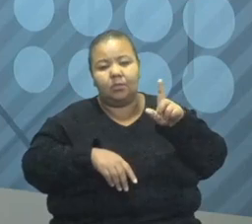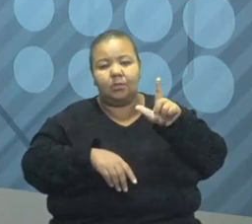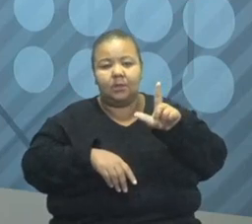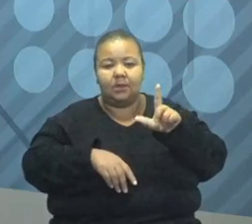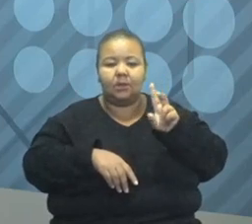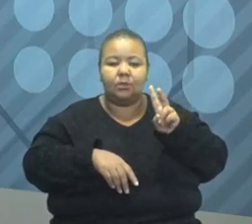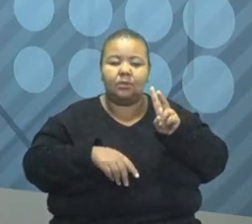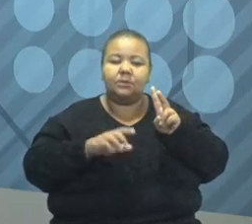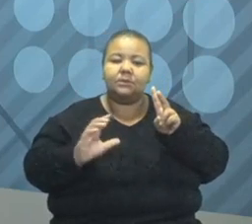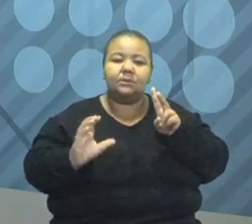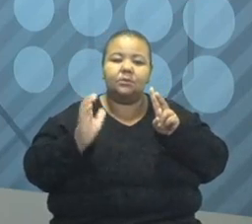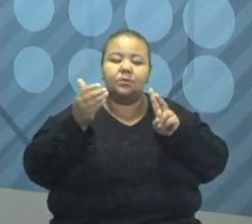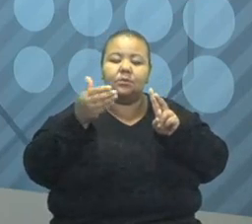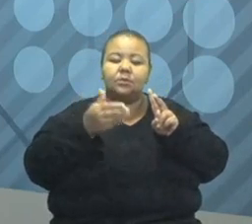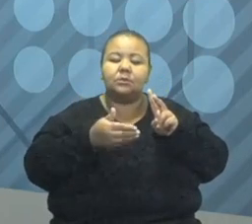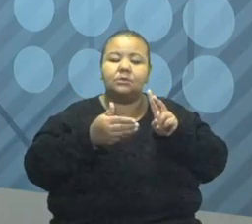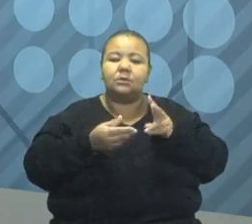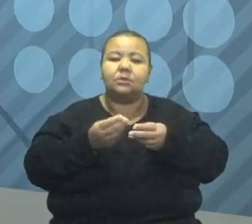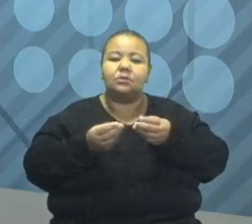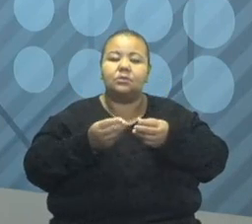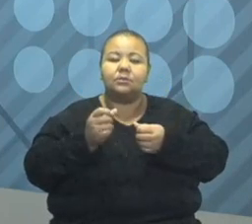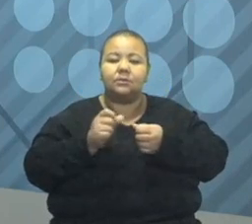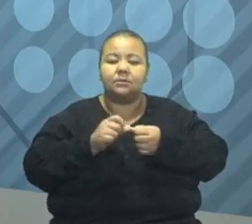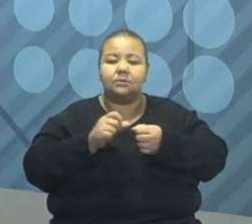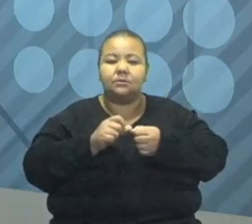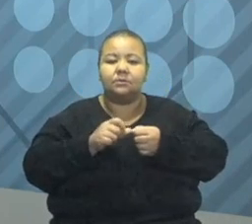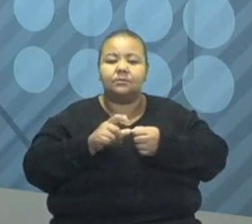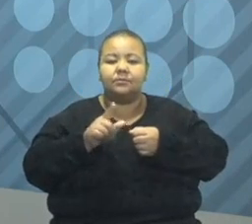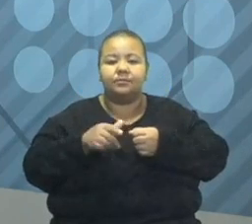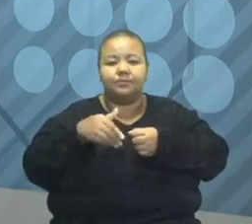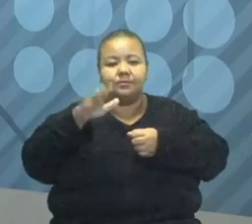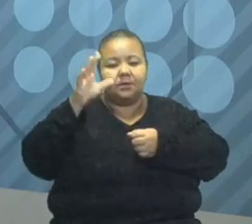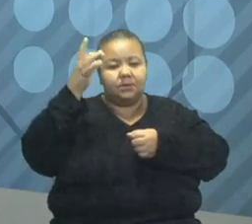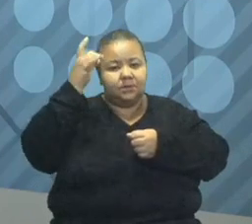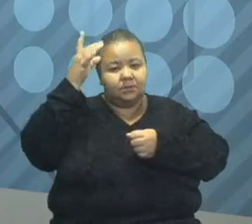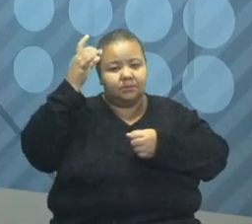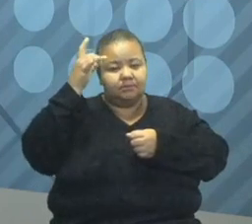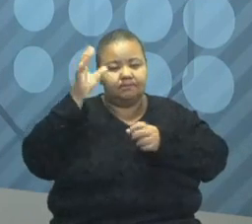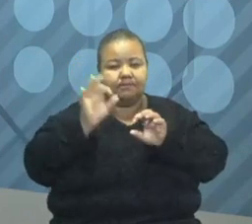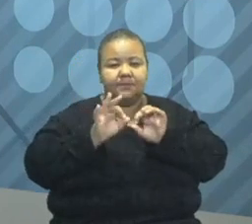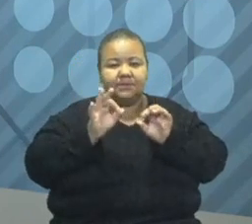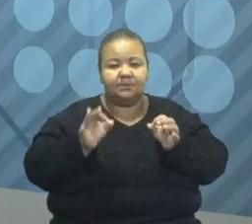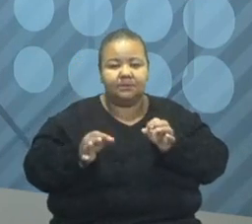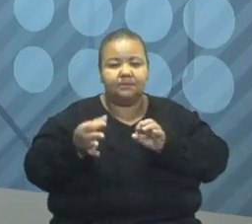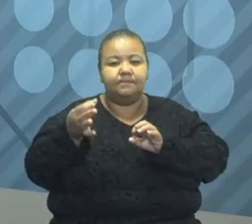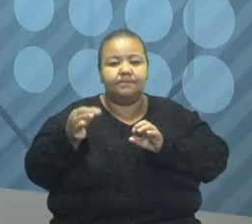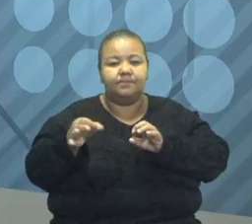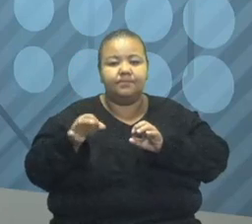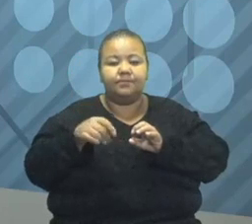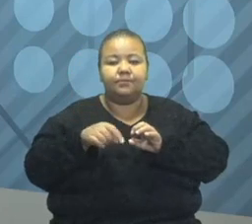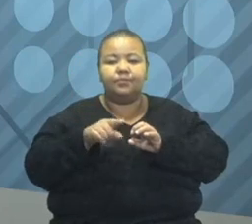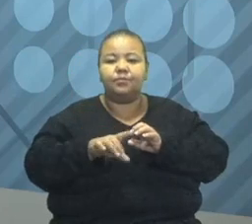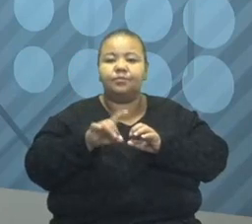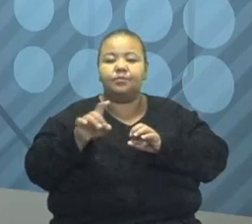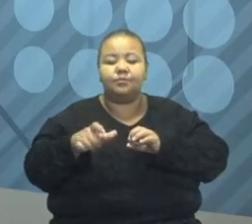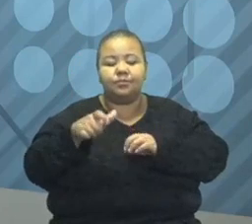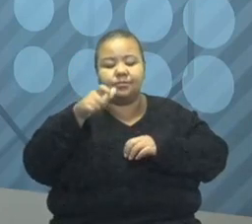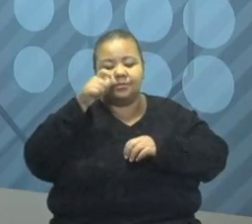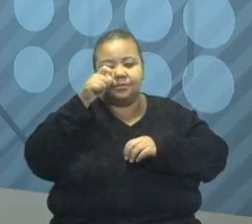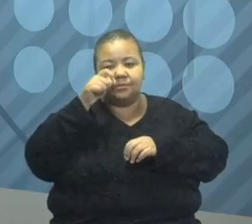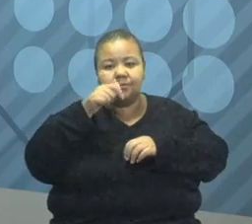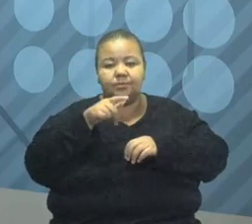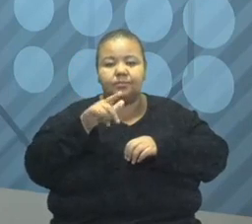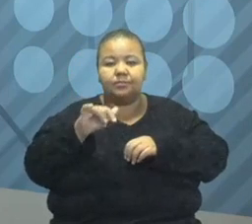está acontecendo nos procedimentos, o que você está realizando, fica bem mais simples, certo? Então, é uma questão só de você verificar